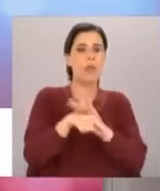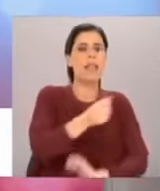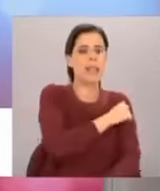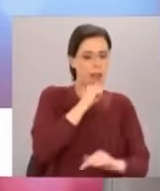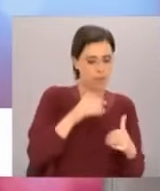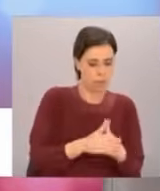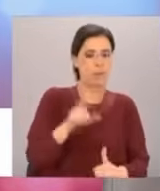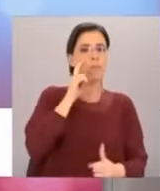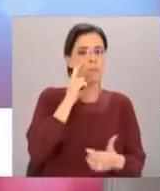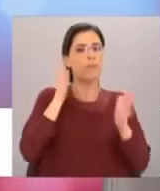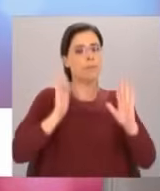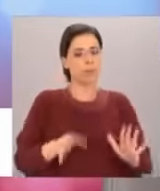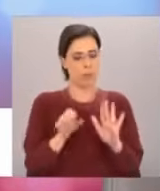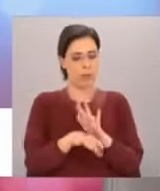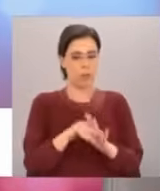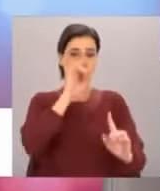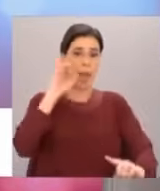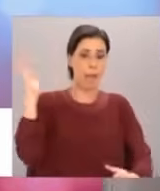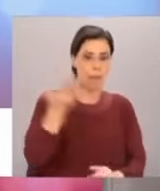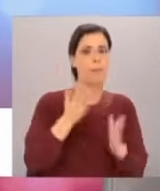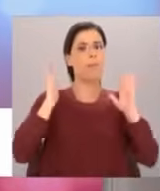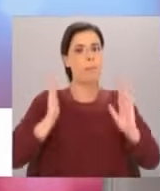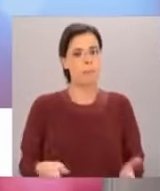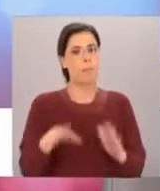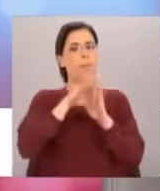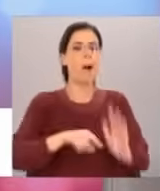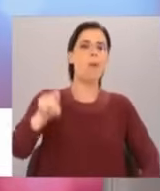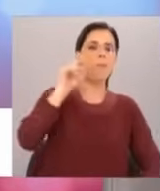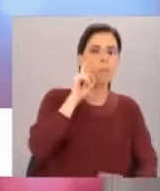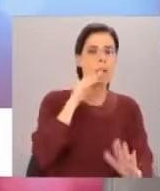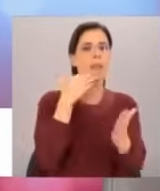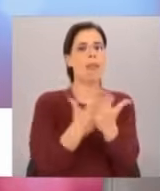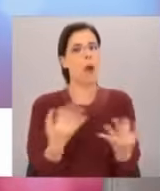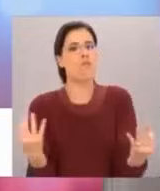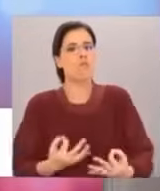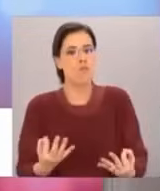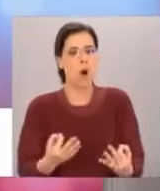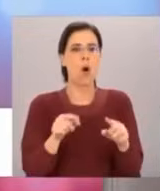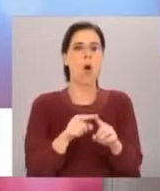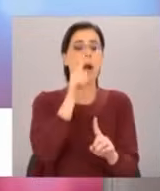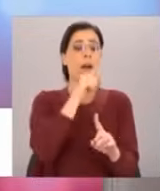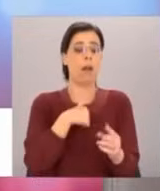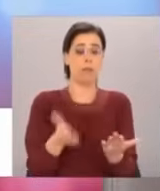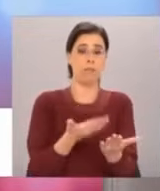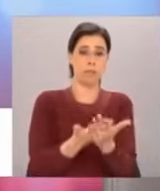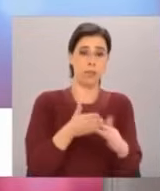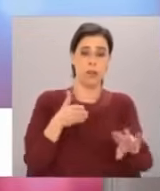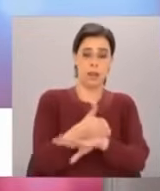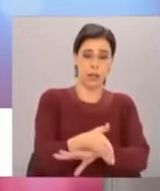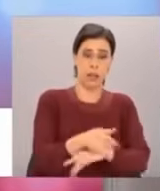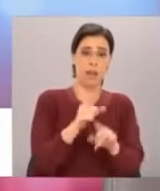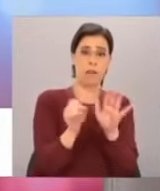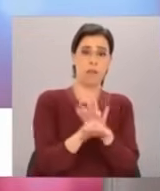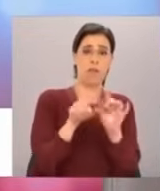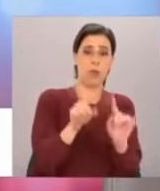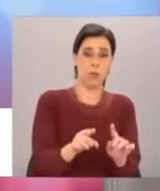e o pano defende que os Fundos ambientais devem ter programas que garantam que se consegue não só quem candidata ter acesso direto